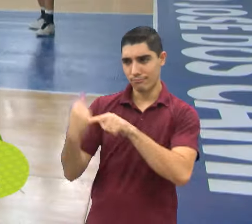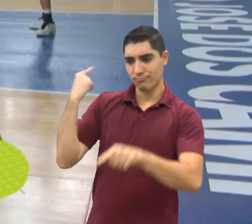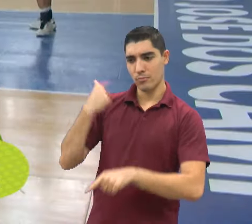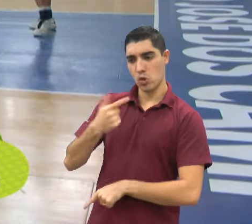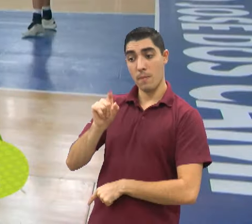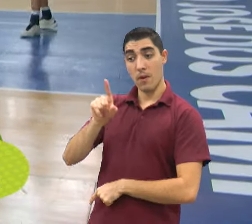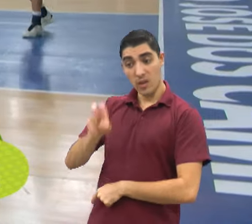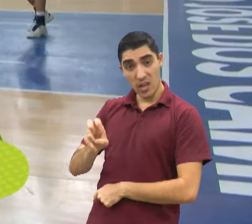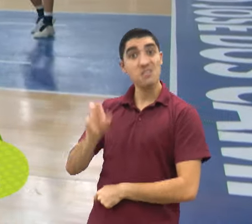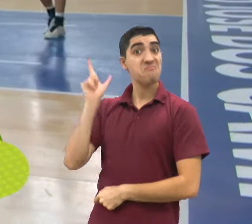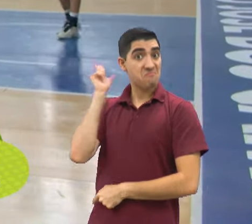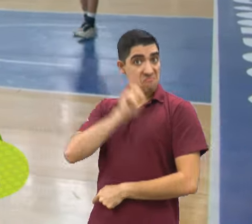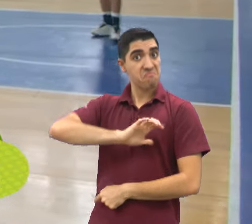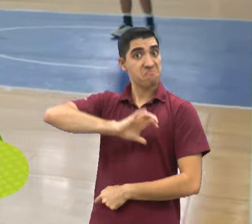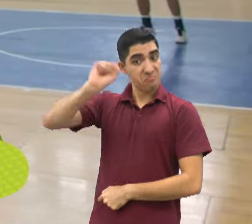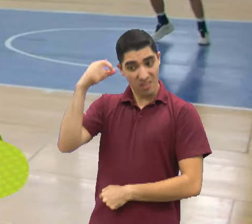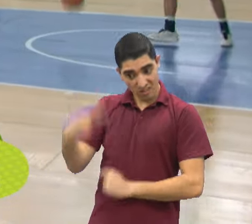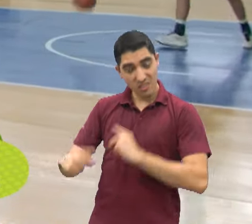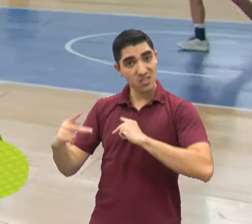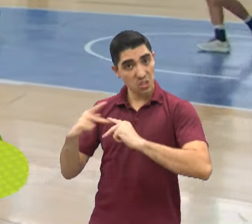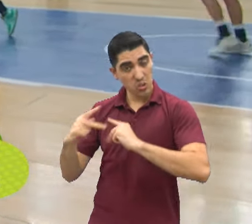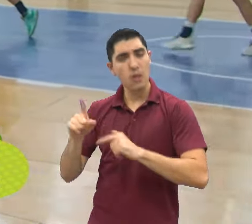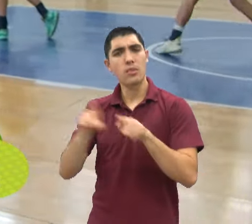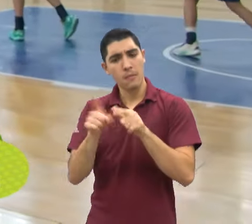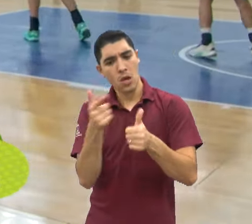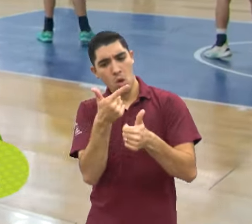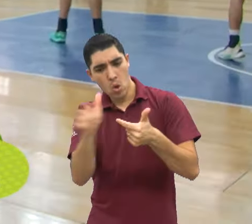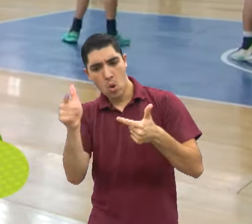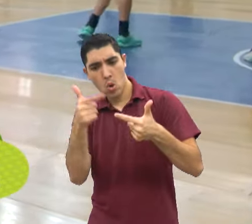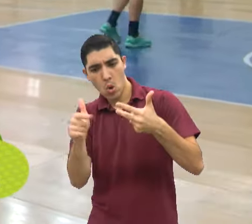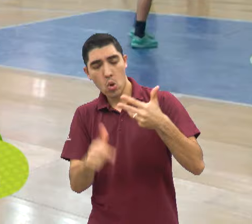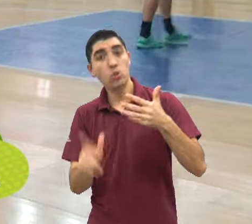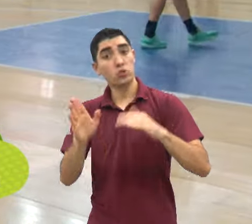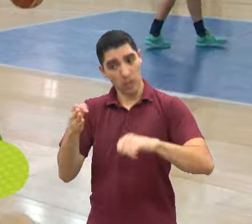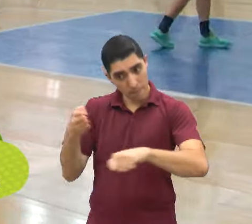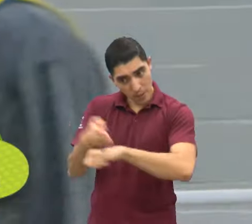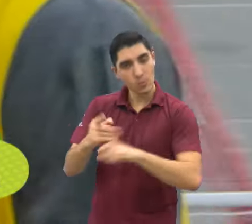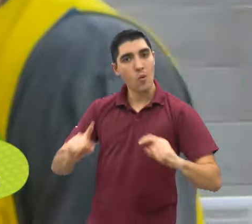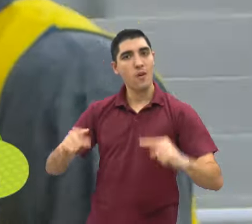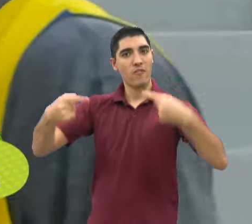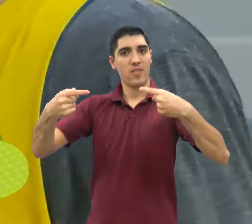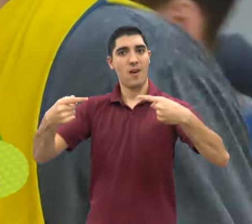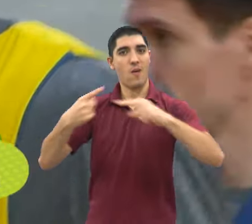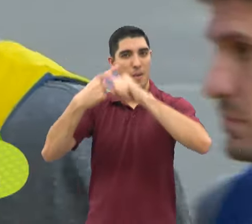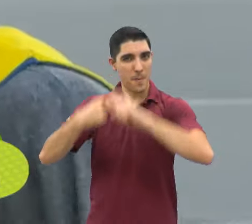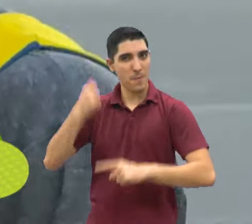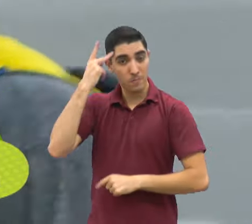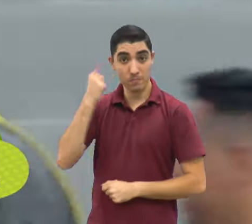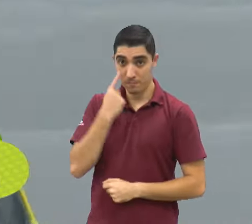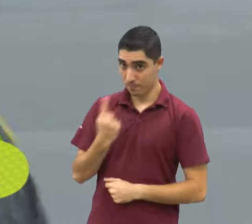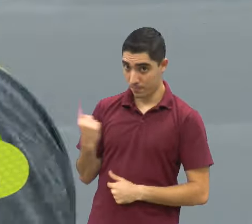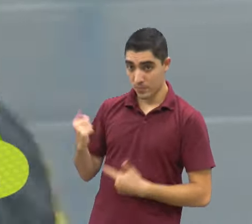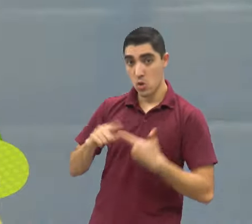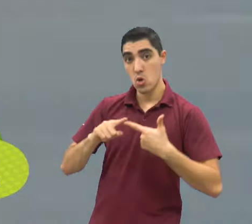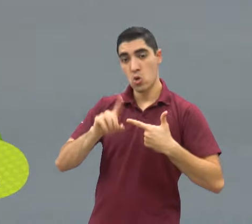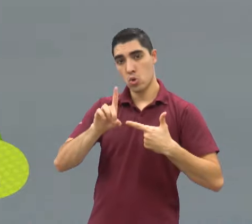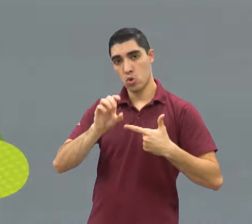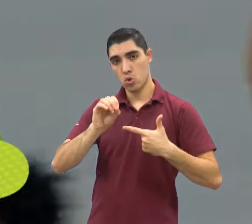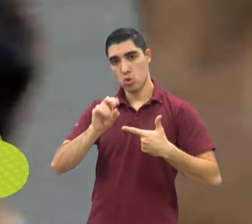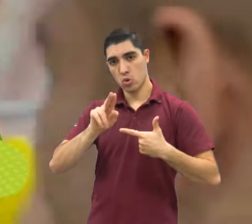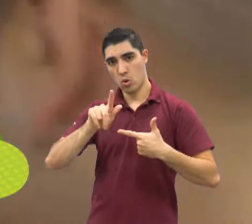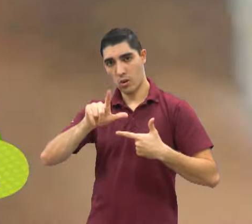2015, outros atletas também já disputaram a final do Campeonato Paulista. Entre eles, Douglas dos Santos,